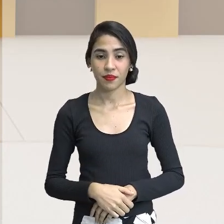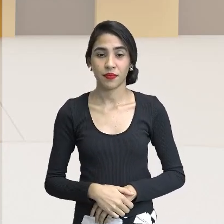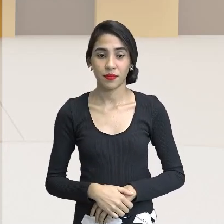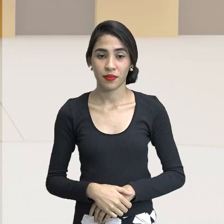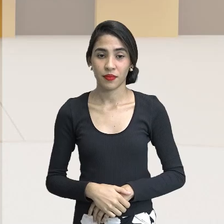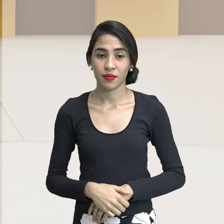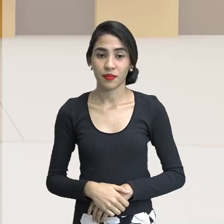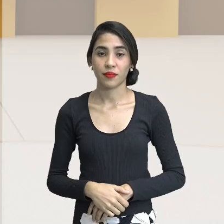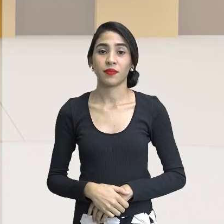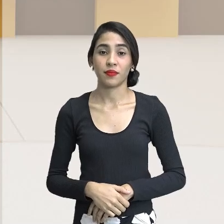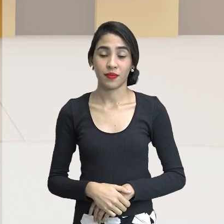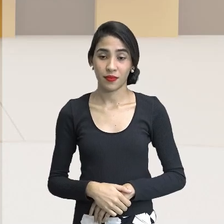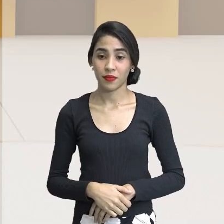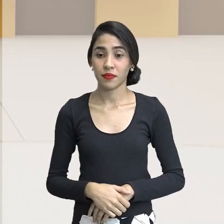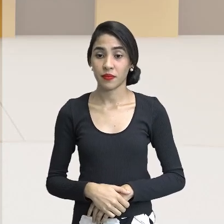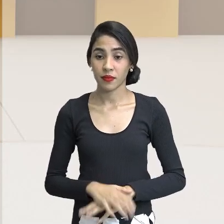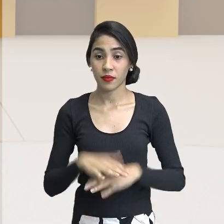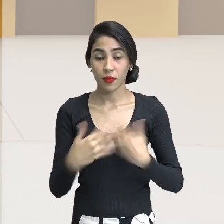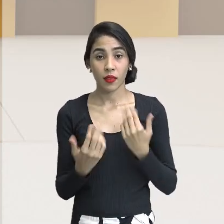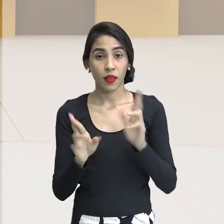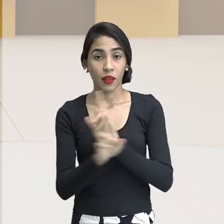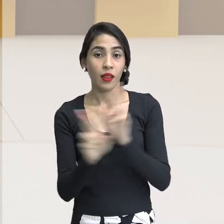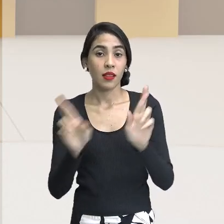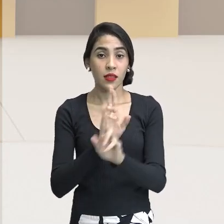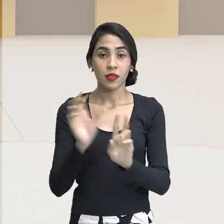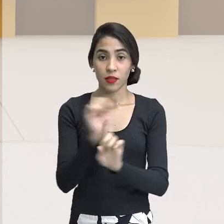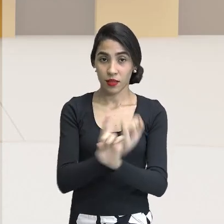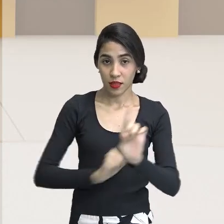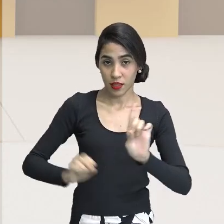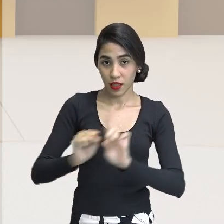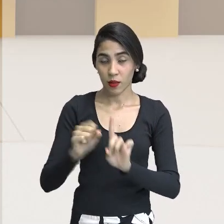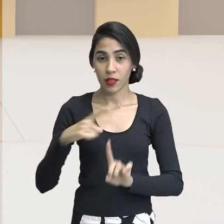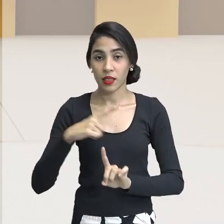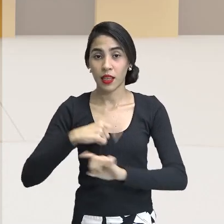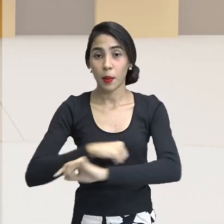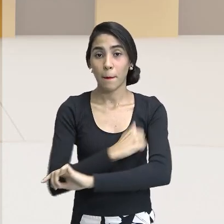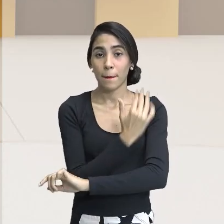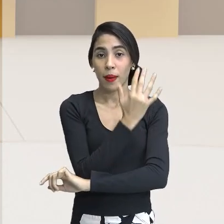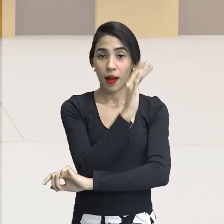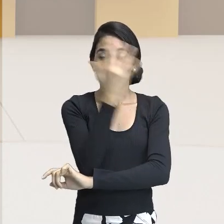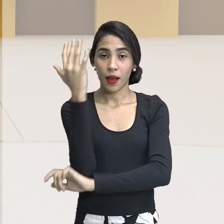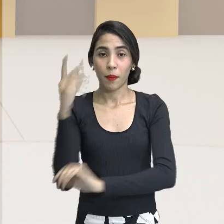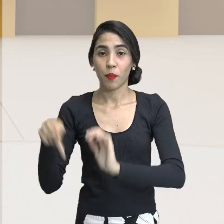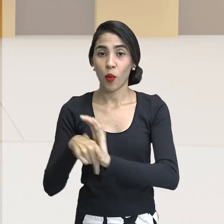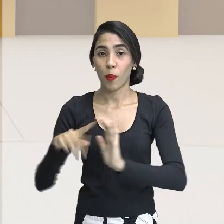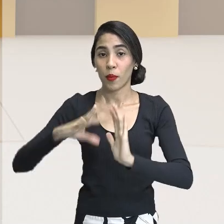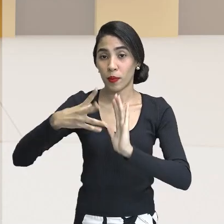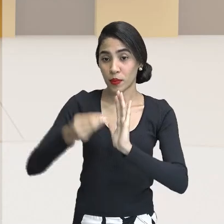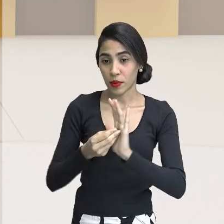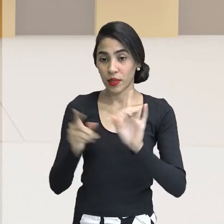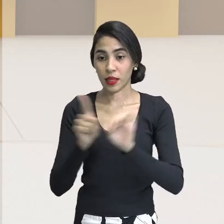isso mesmo, professor Dário. Então, toda essa relação social, né, que se tem da floresta amazônica, que